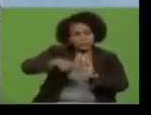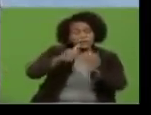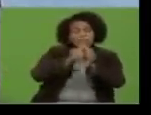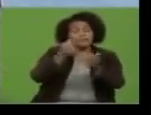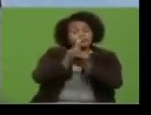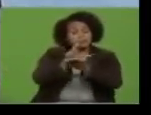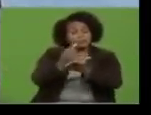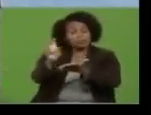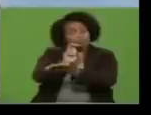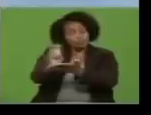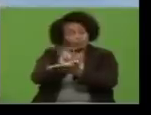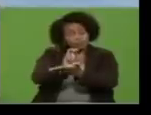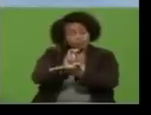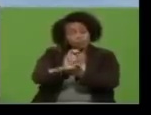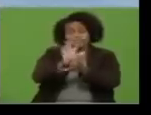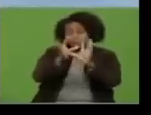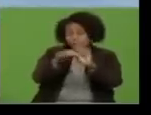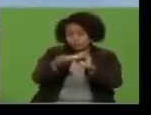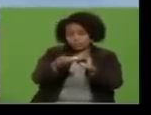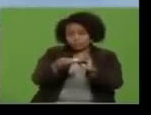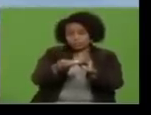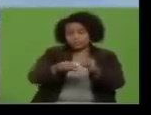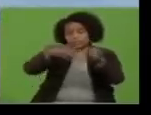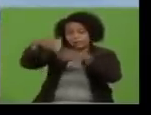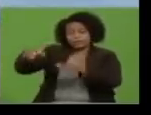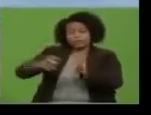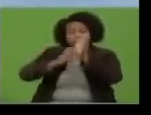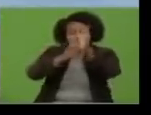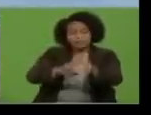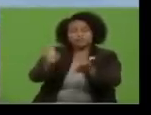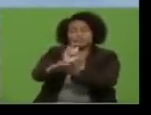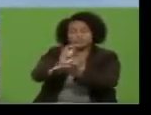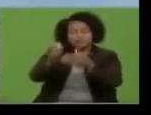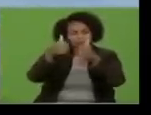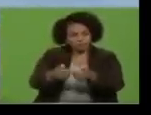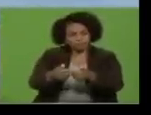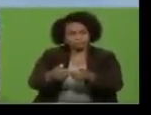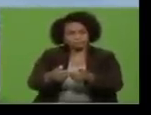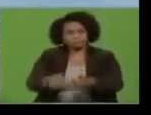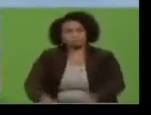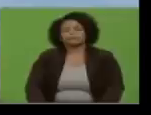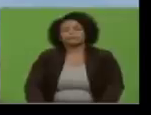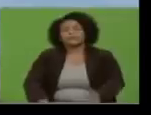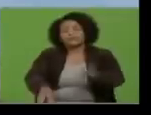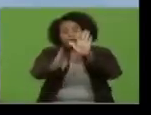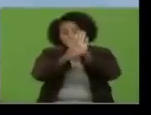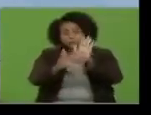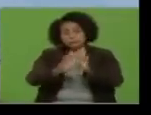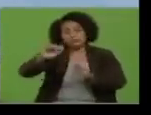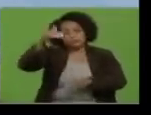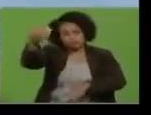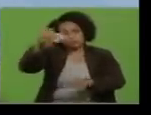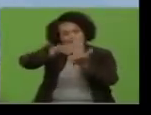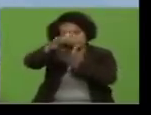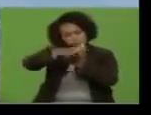controle sanitário dos passageiros e dos aviões. Sobre esta matéria, as regras vão ser claramente bem